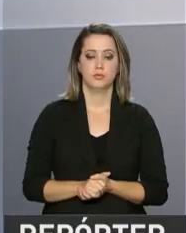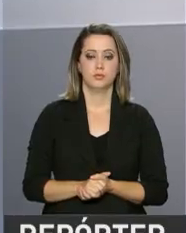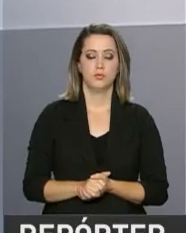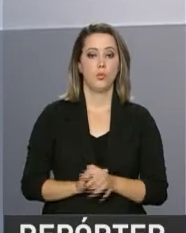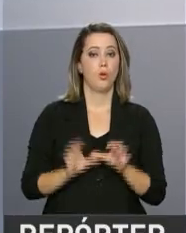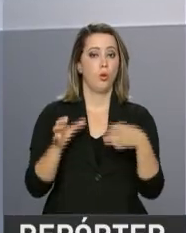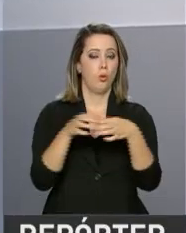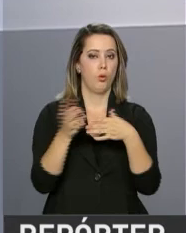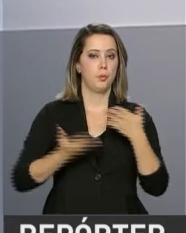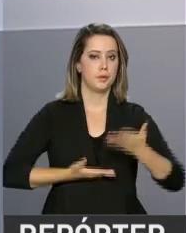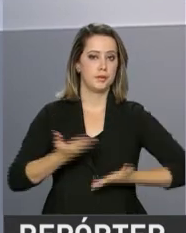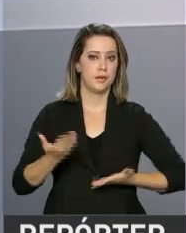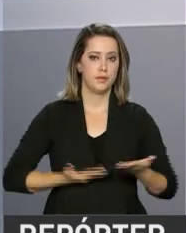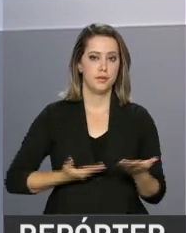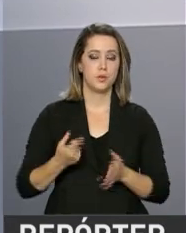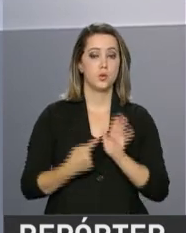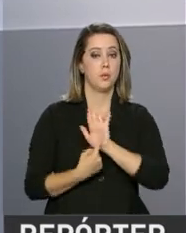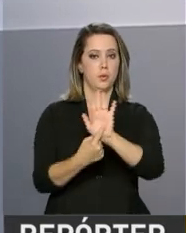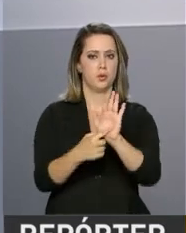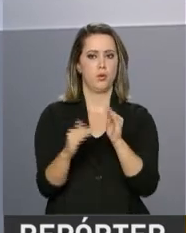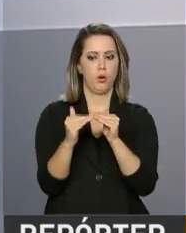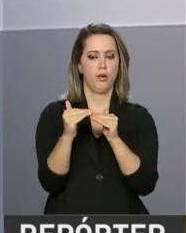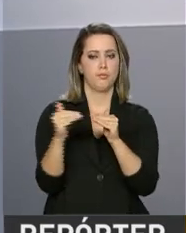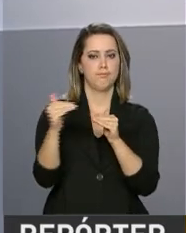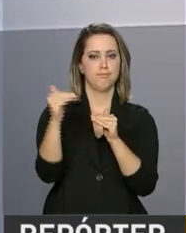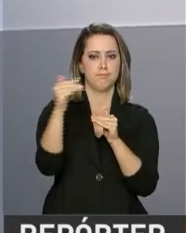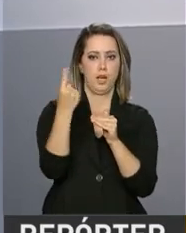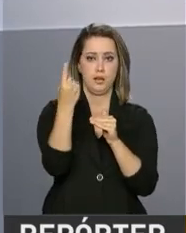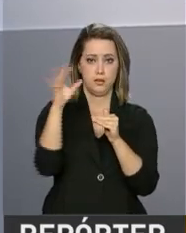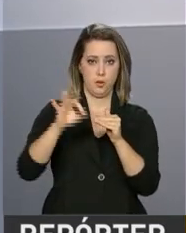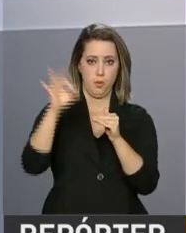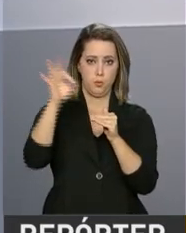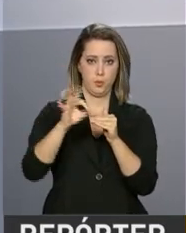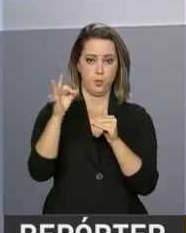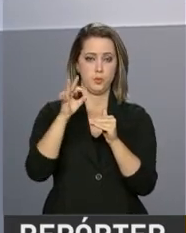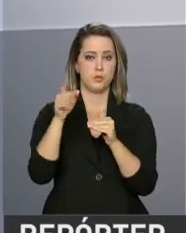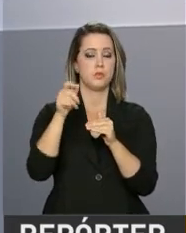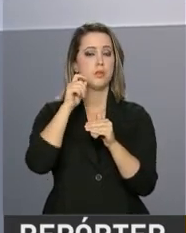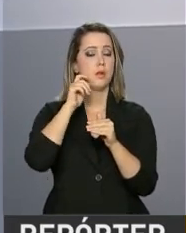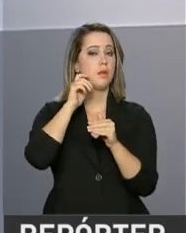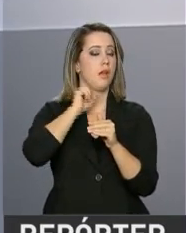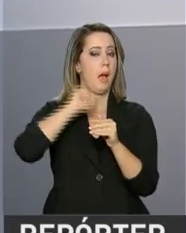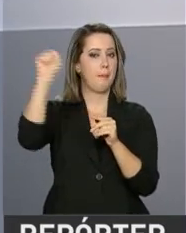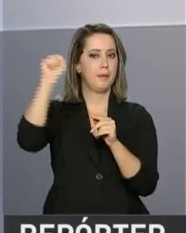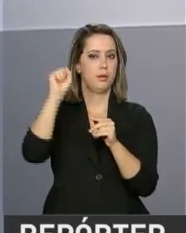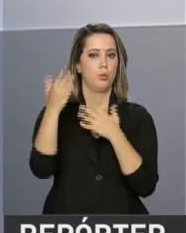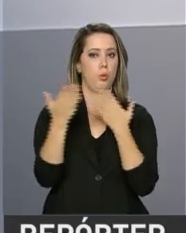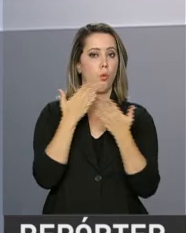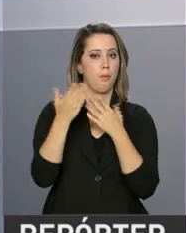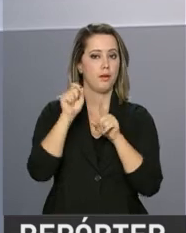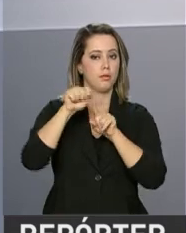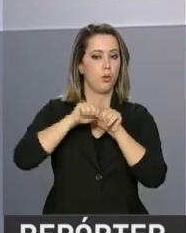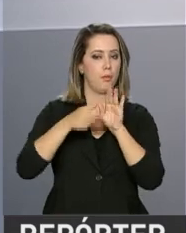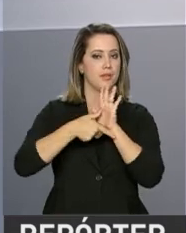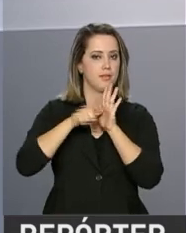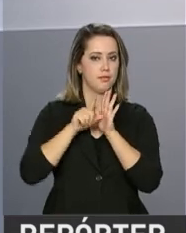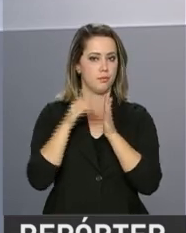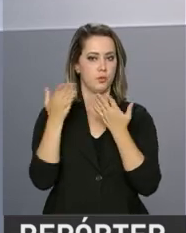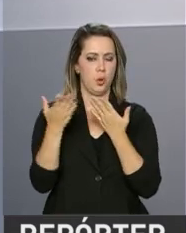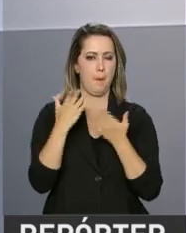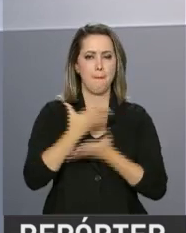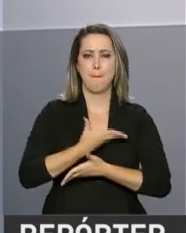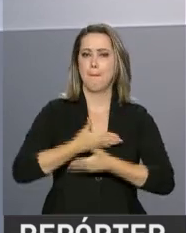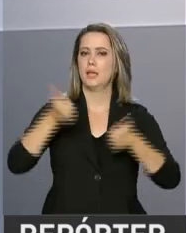setor de serviços mostrou reação com crescimento de 1% em abril em relação ao mês anterior é o melhor resultado desde